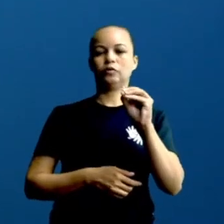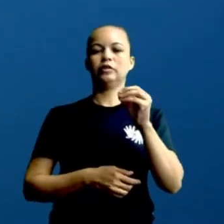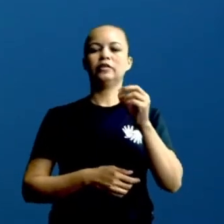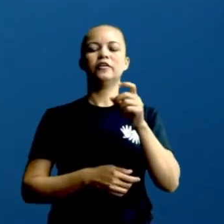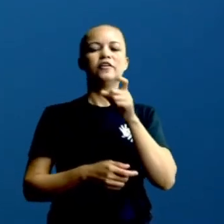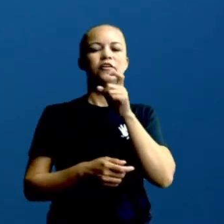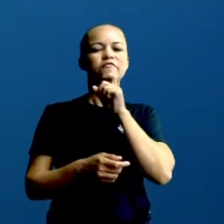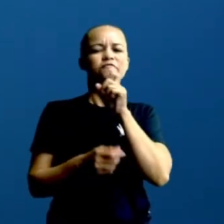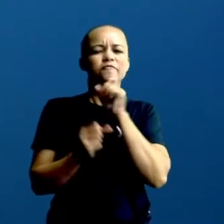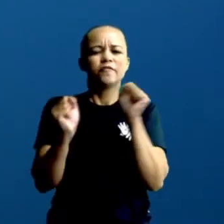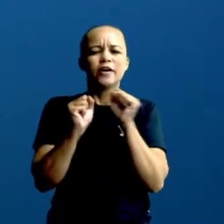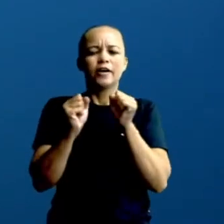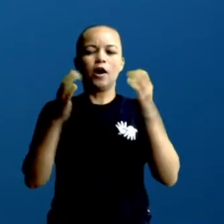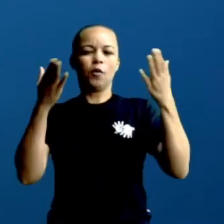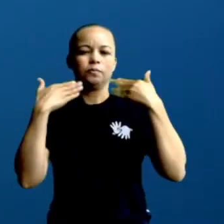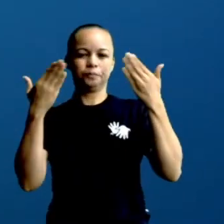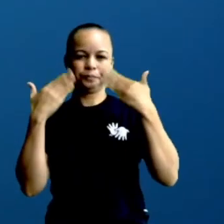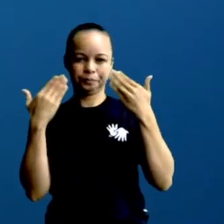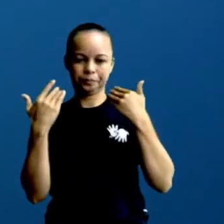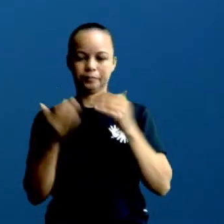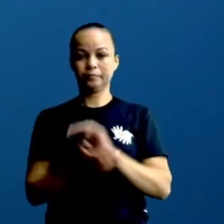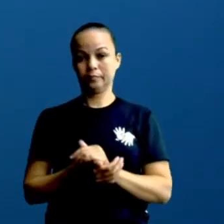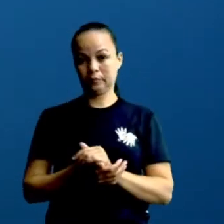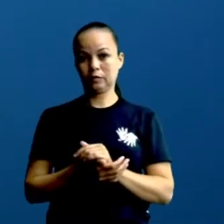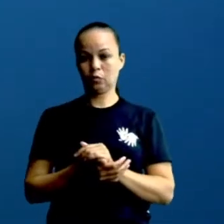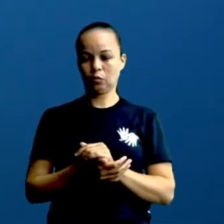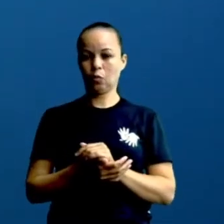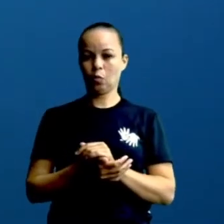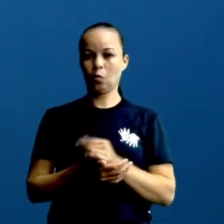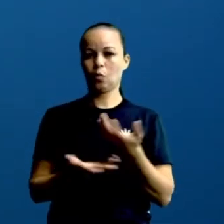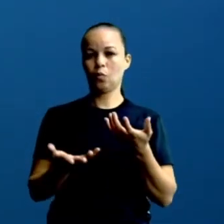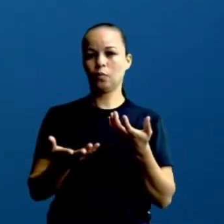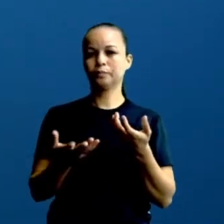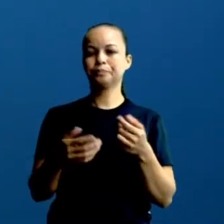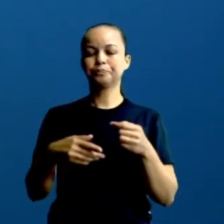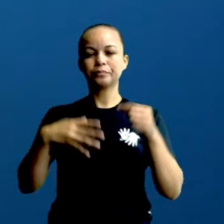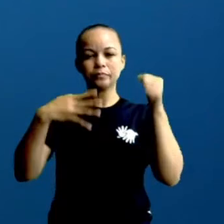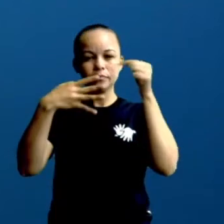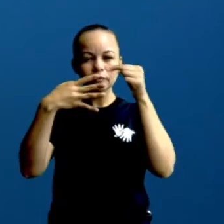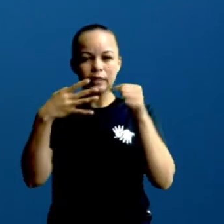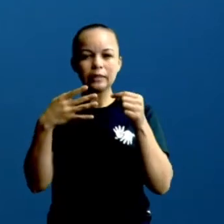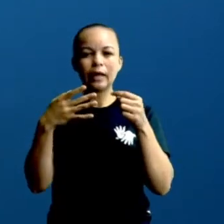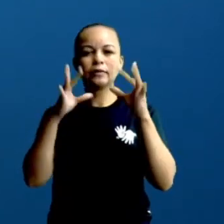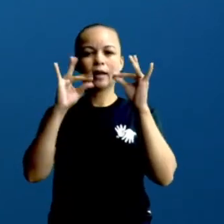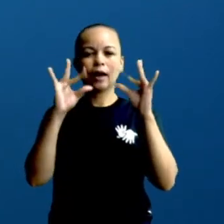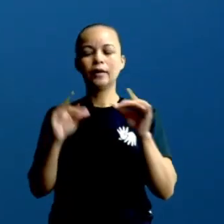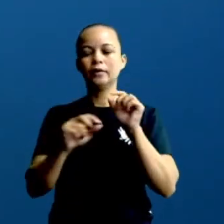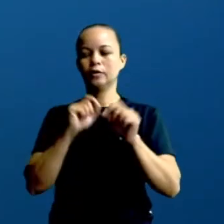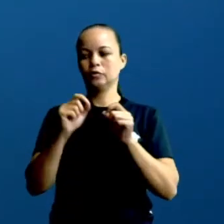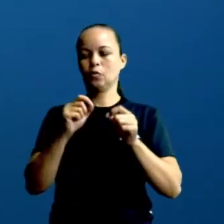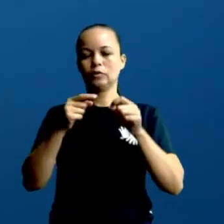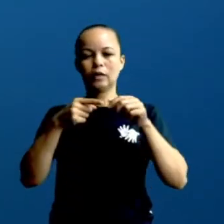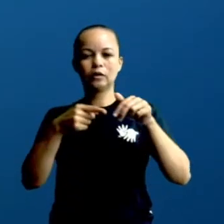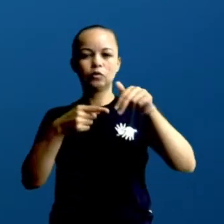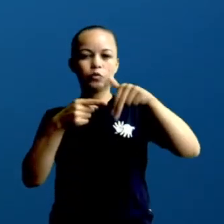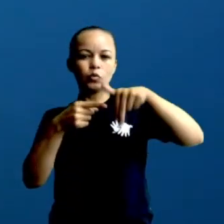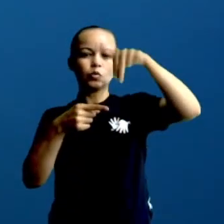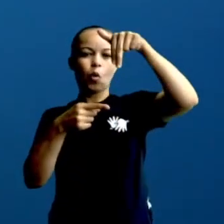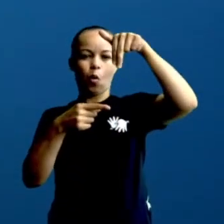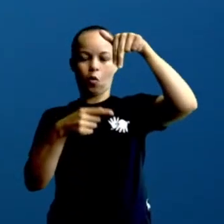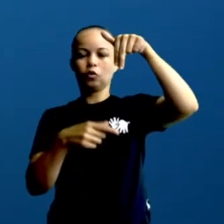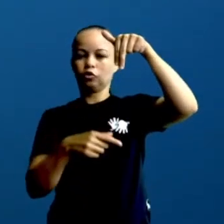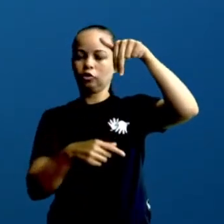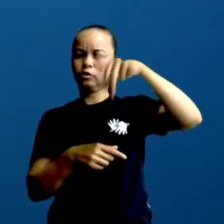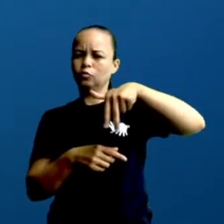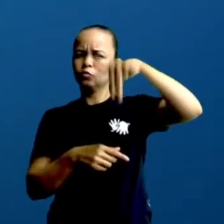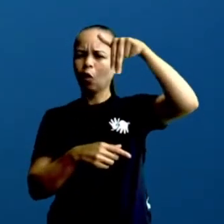tá? Quando está em solstício de verão, na parte de cima do hemisfério norte,